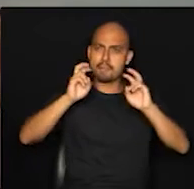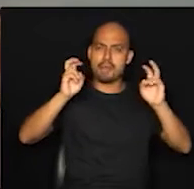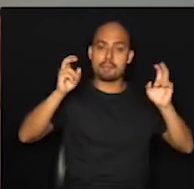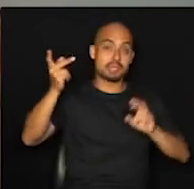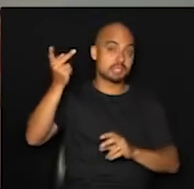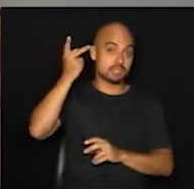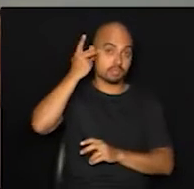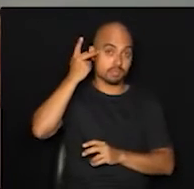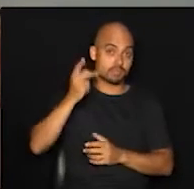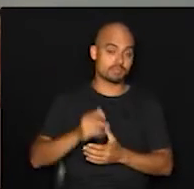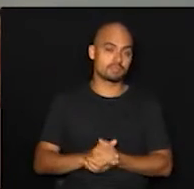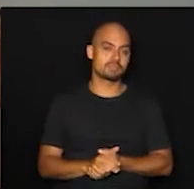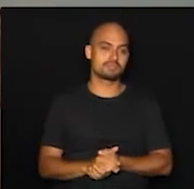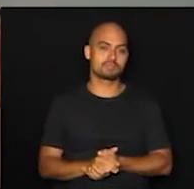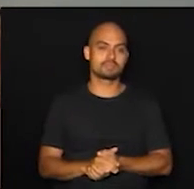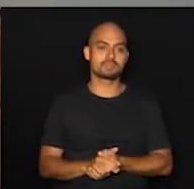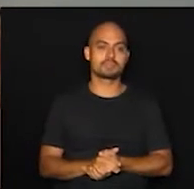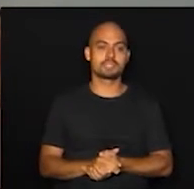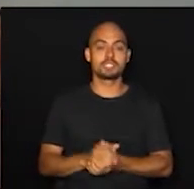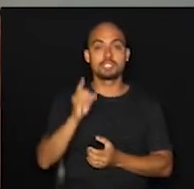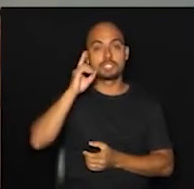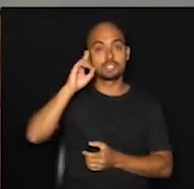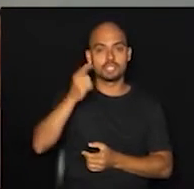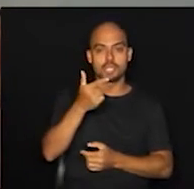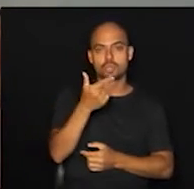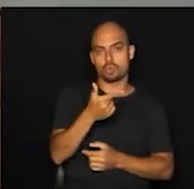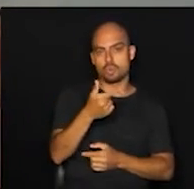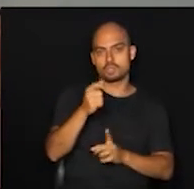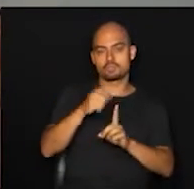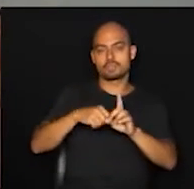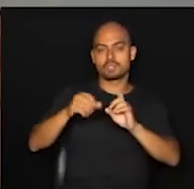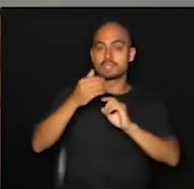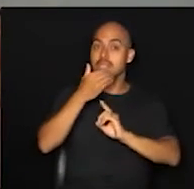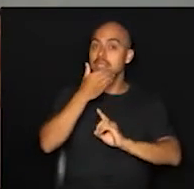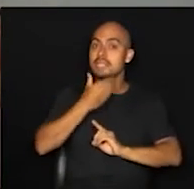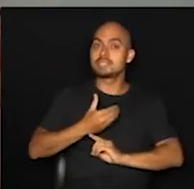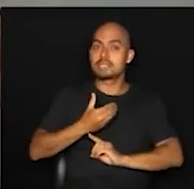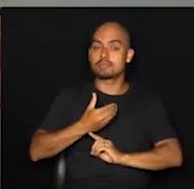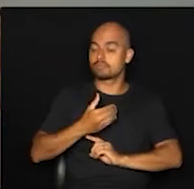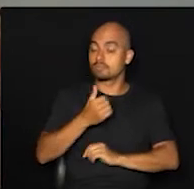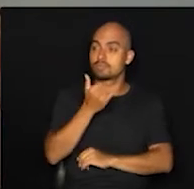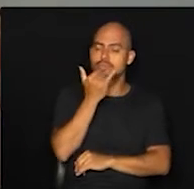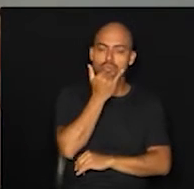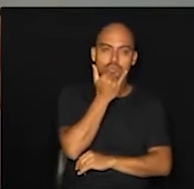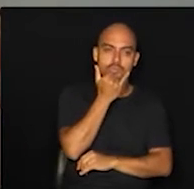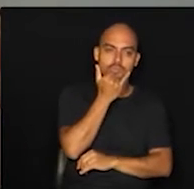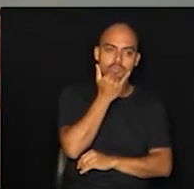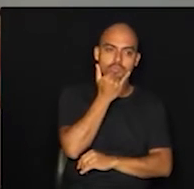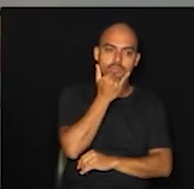perto de vocês. E aí isso foi em 2 de dezembro de 22. Quando chegou, perdão,